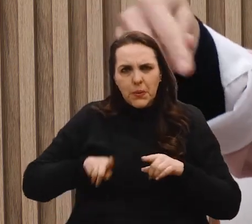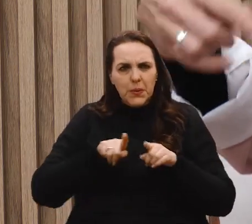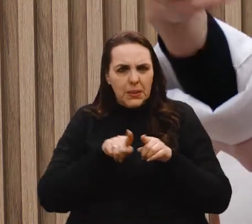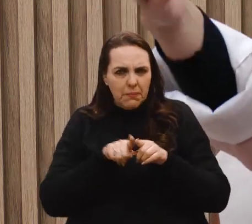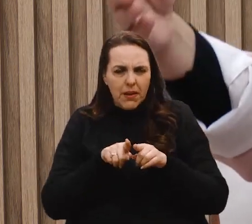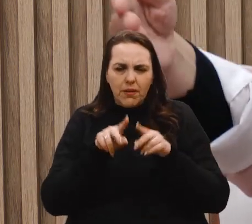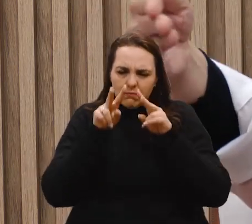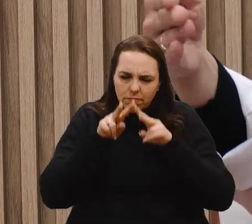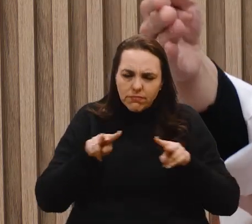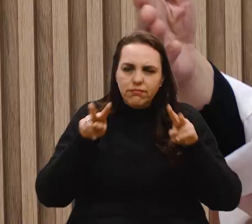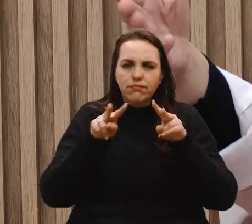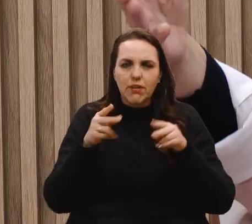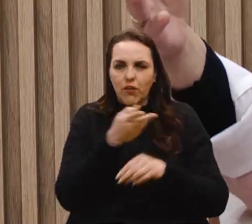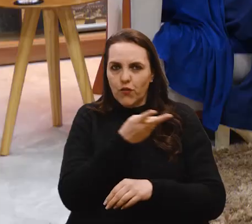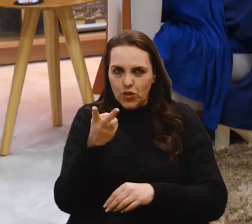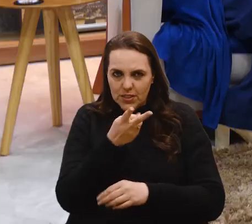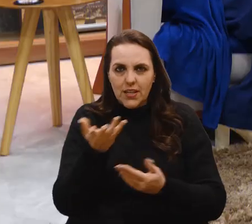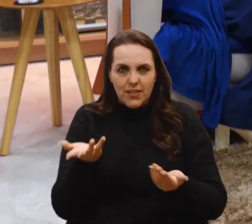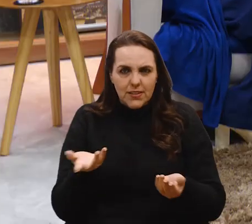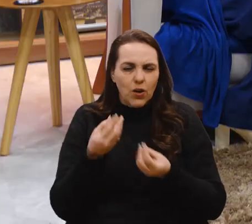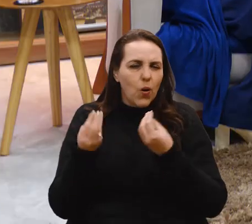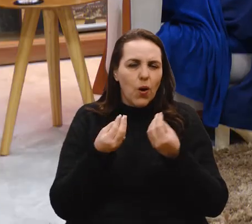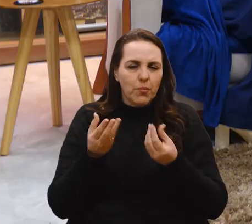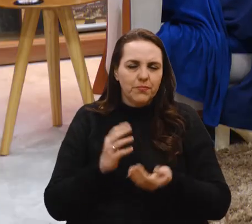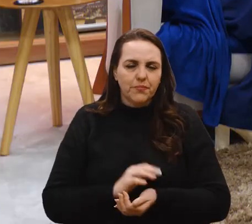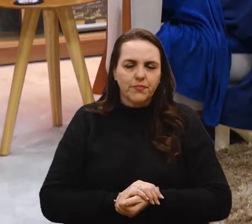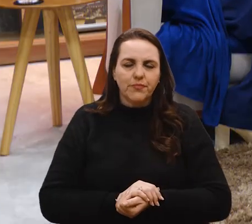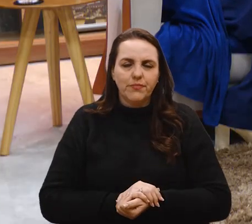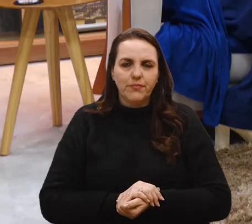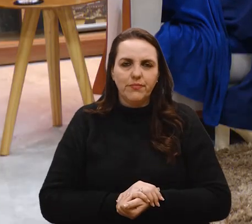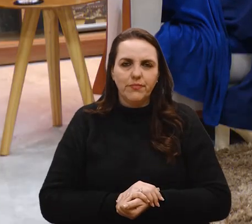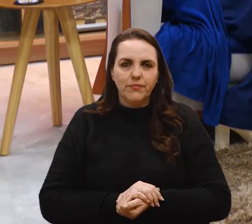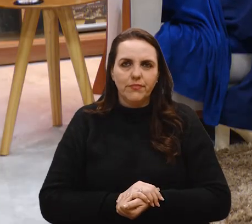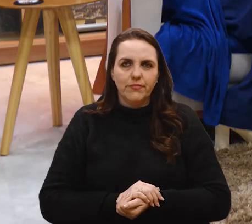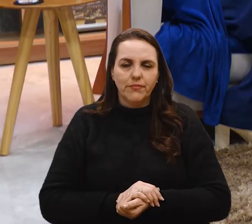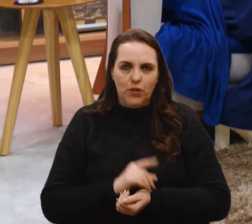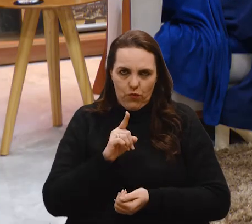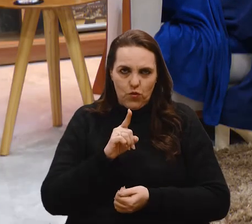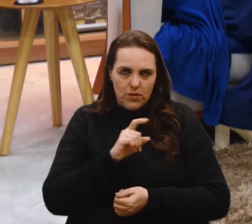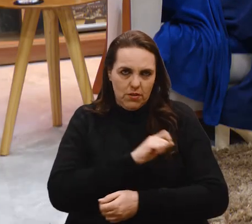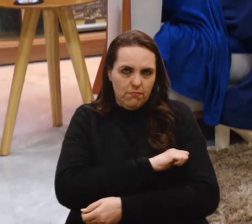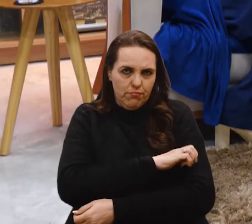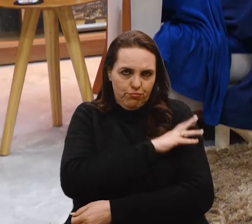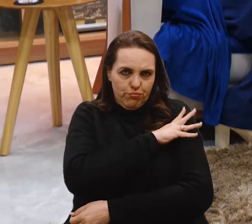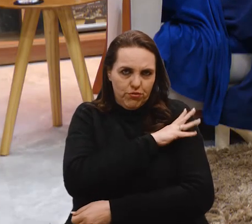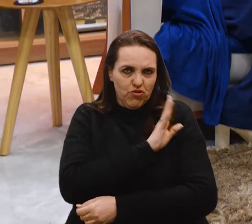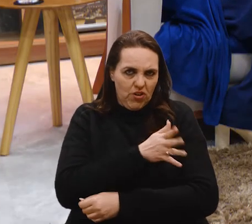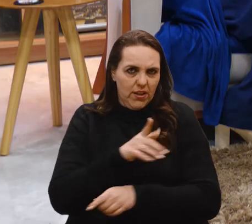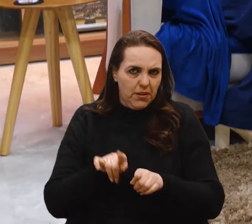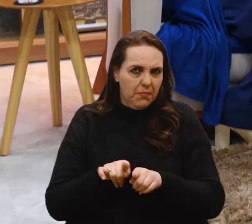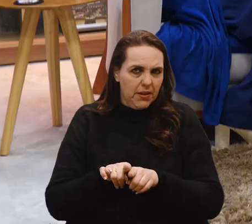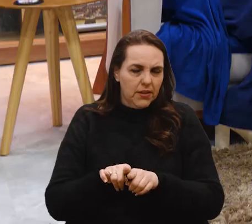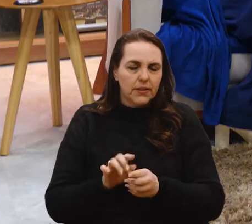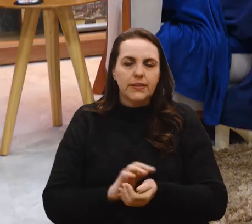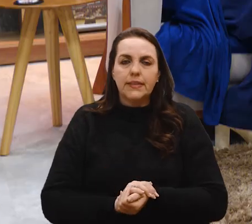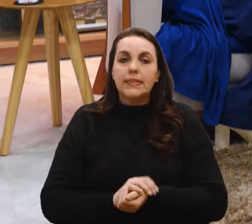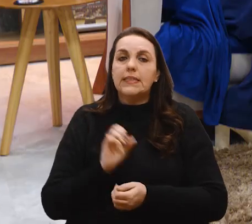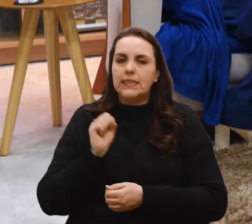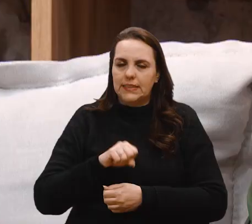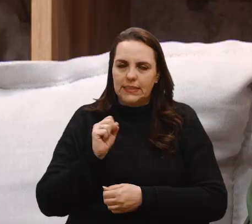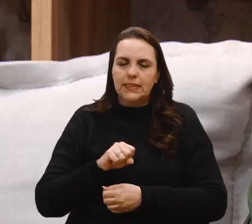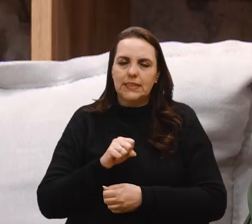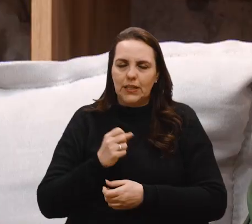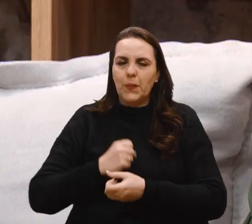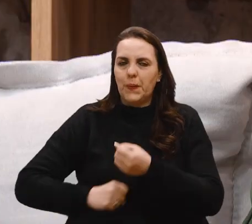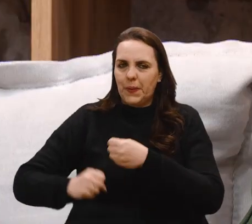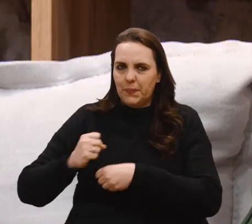esse olhar sobre você. Eu acho que é bem isso, Você já sabe? teve avanços lá também? Sim, de eu ano? lancei ano passado pra esse ano agora,